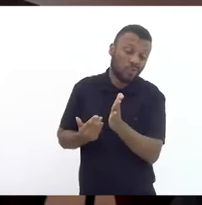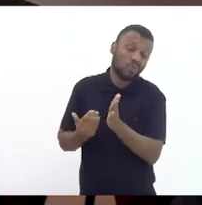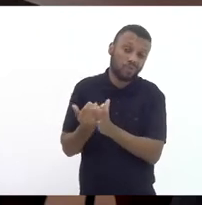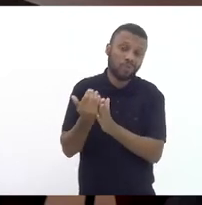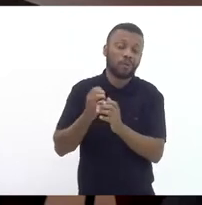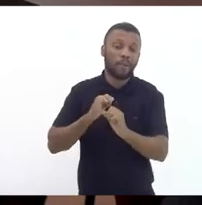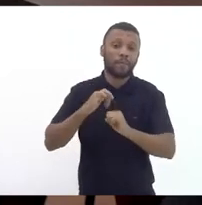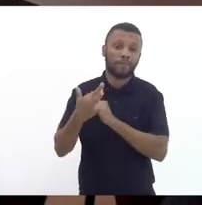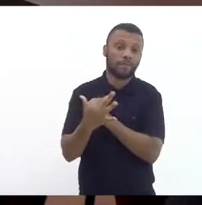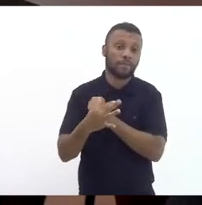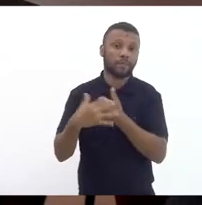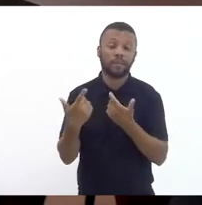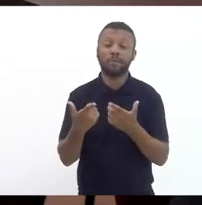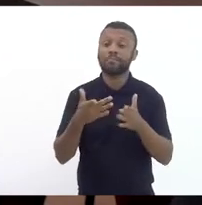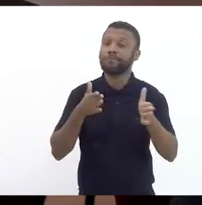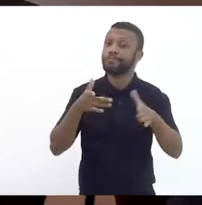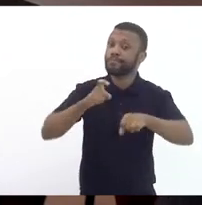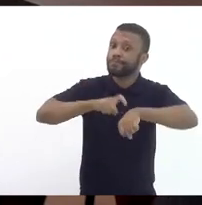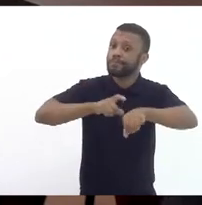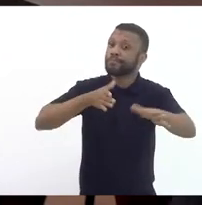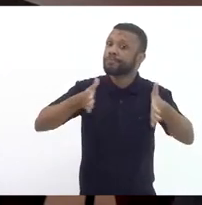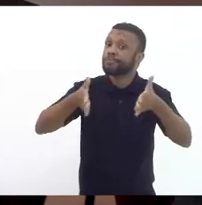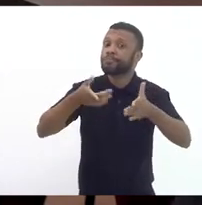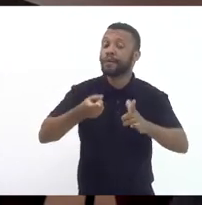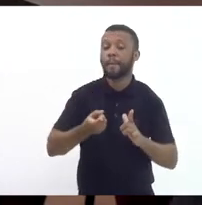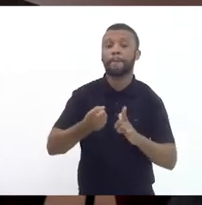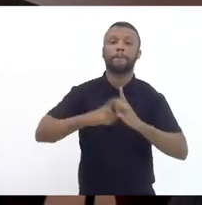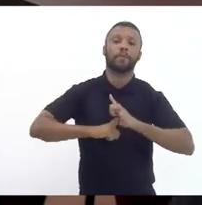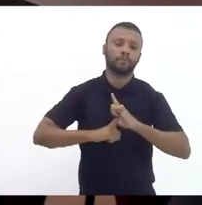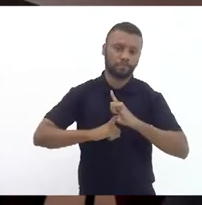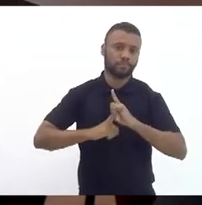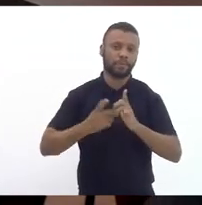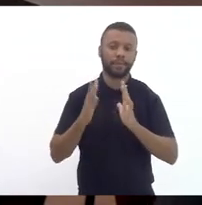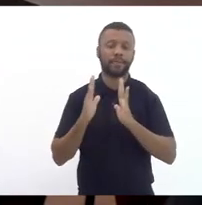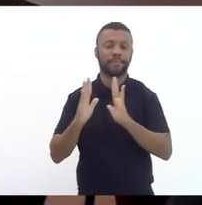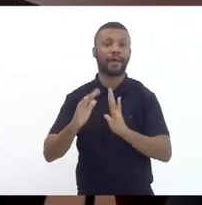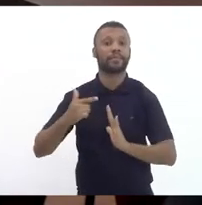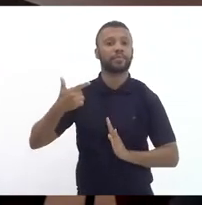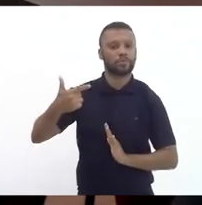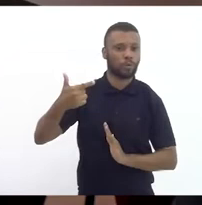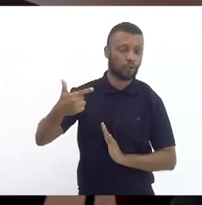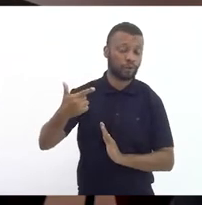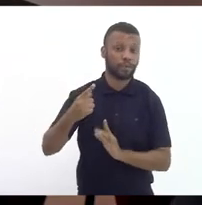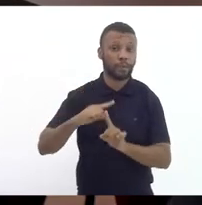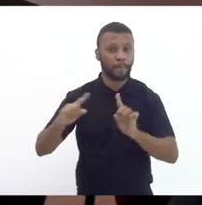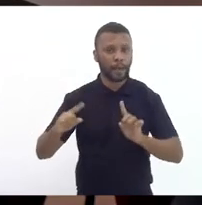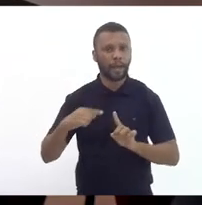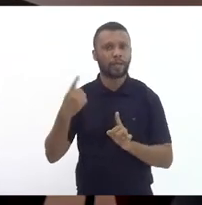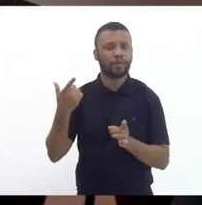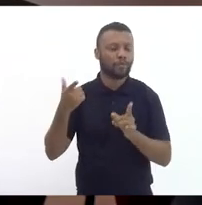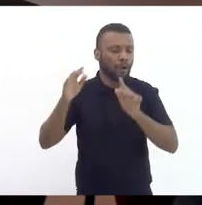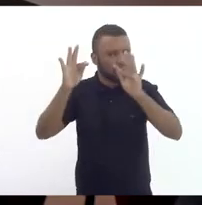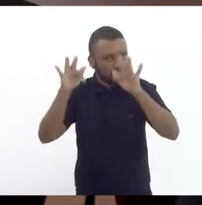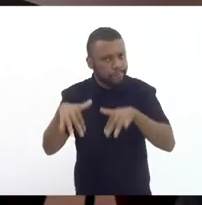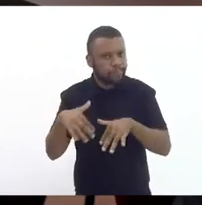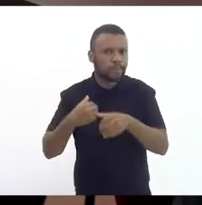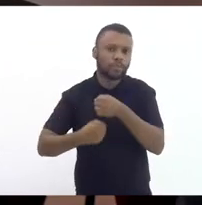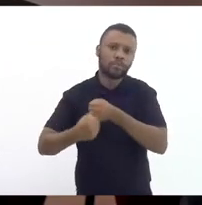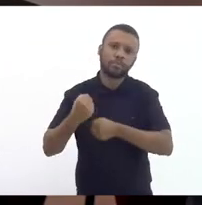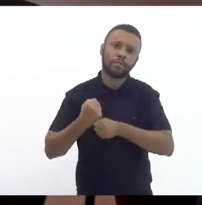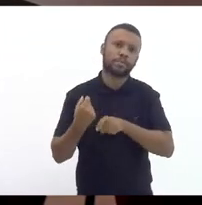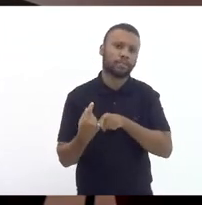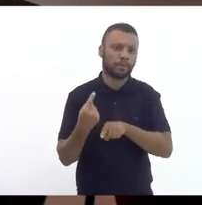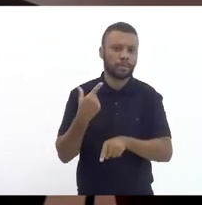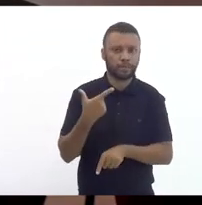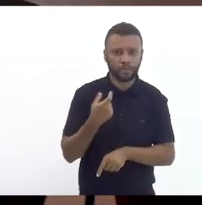que suspender durante um período essa fase 2, mas a fase 2 foi finalmente concluída o ano passado,